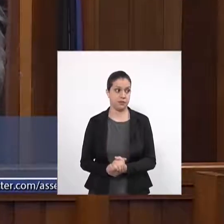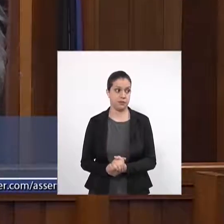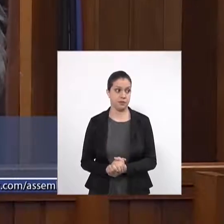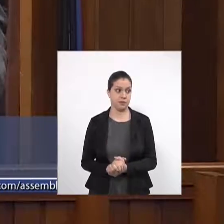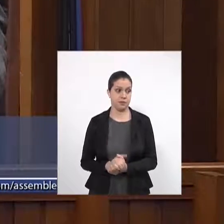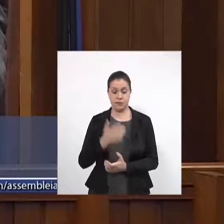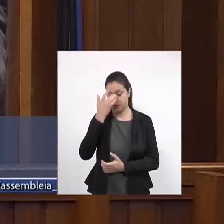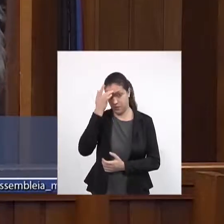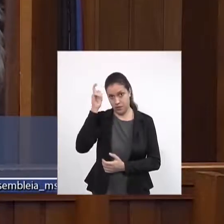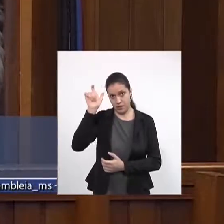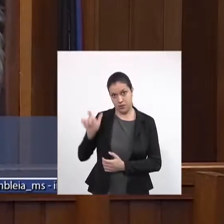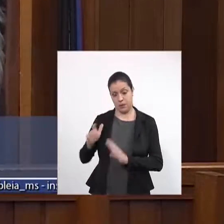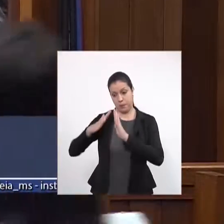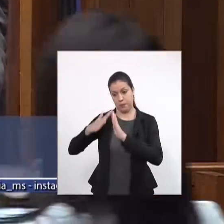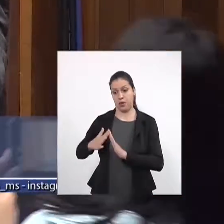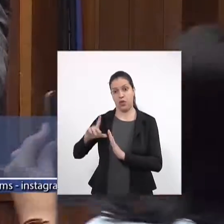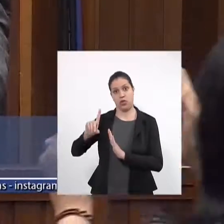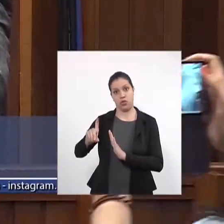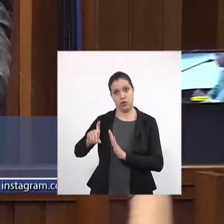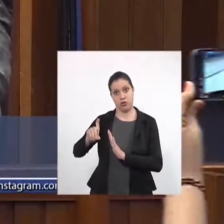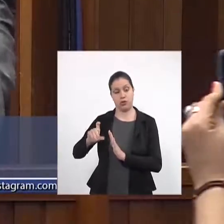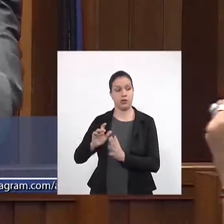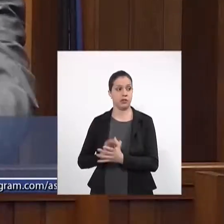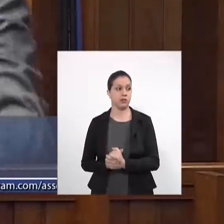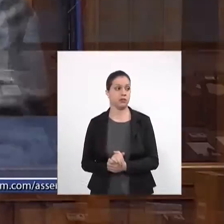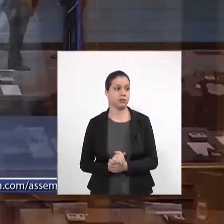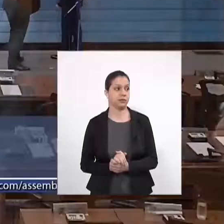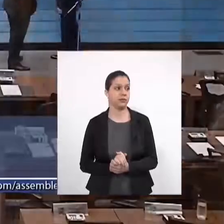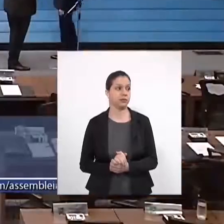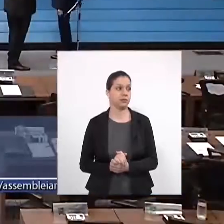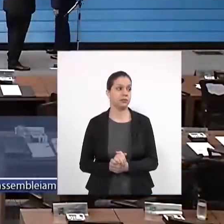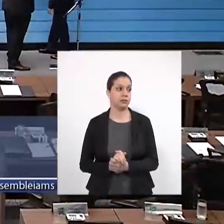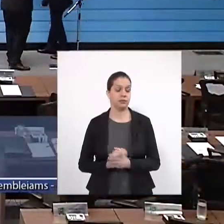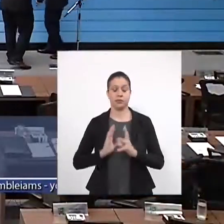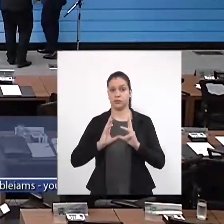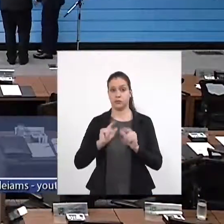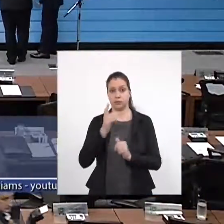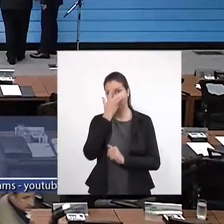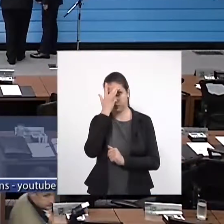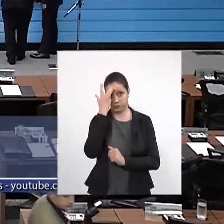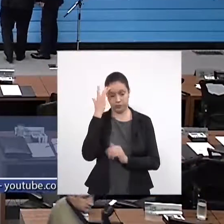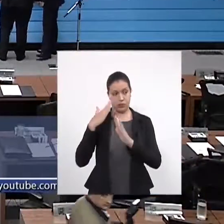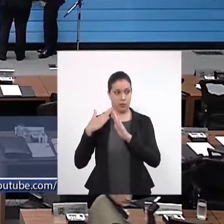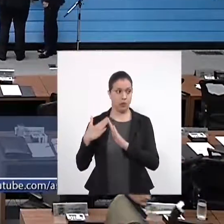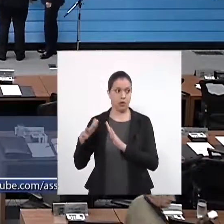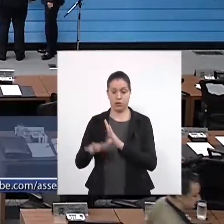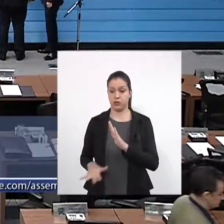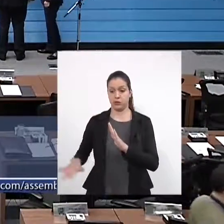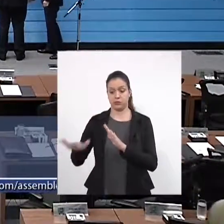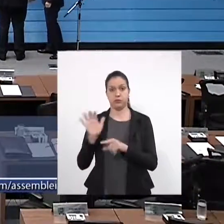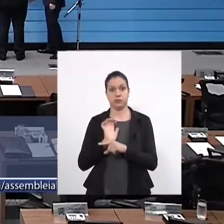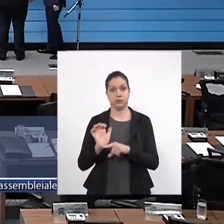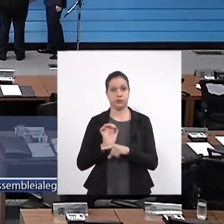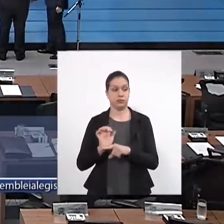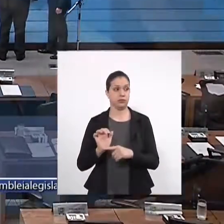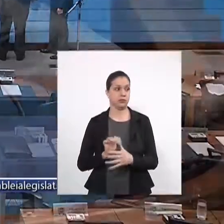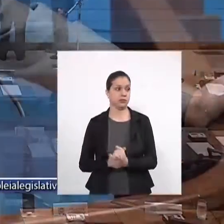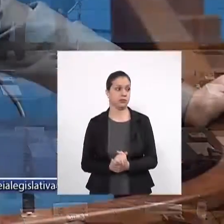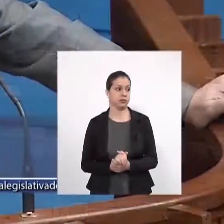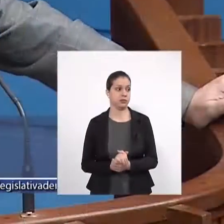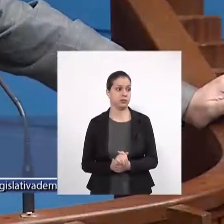principalmente, e por extensão, os moradores de praticamente todo o resto do estado,